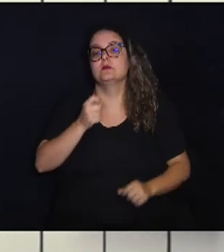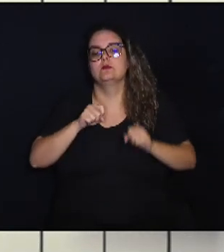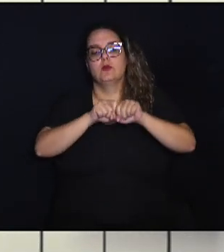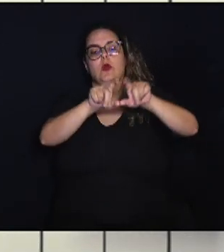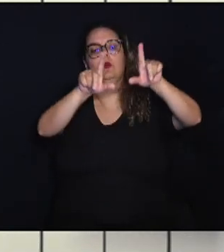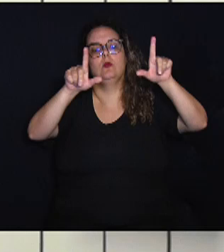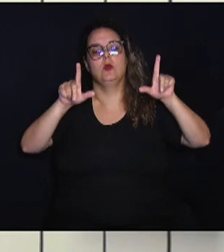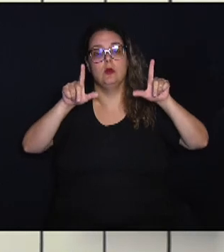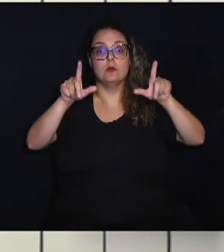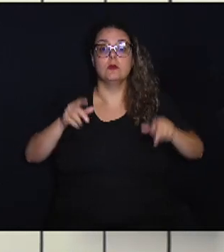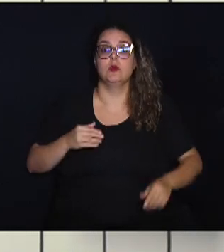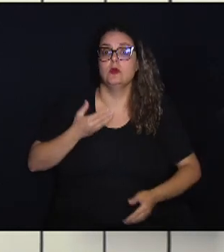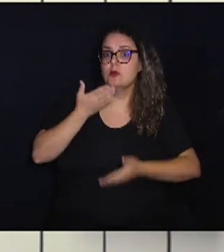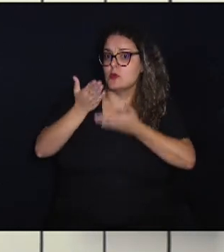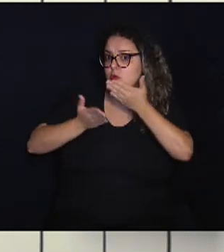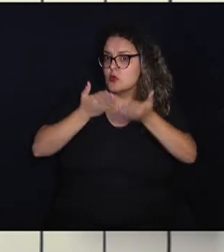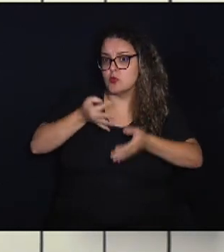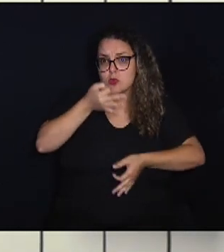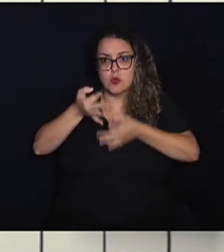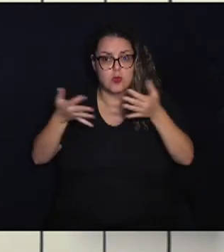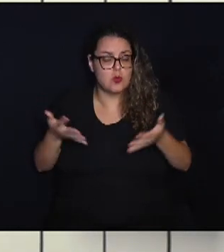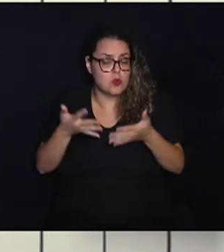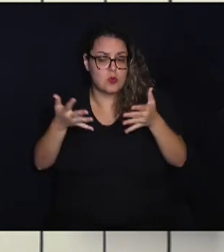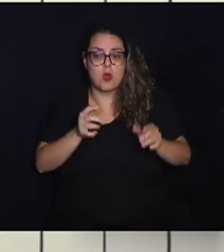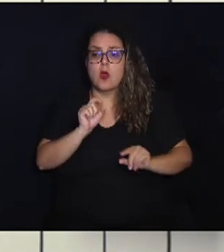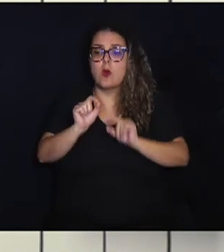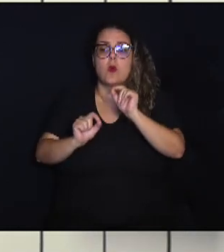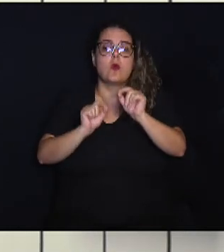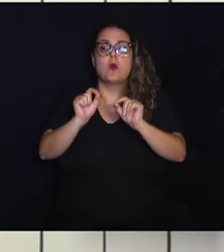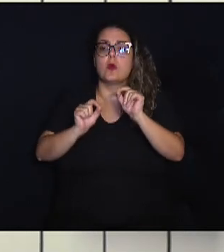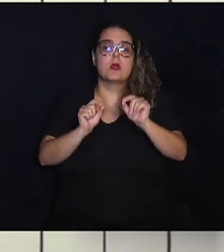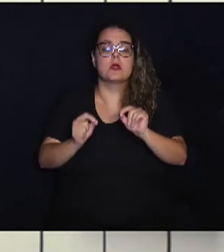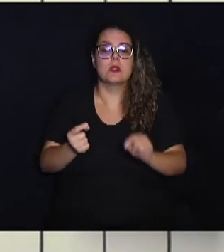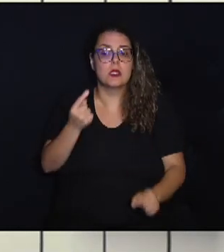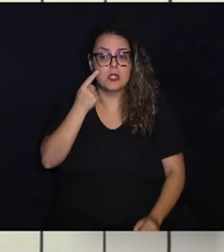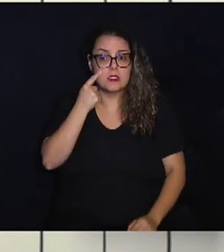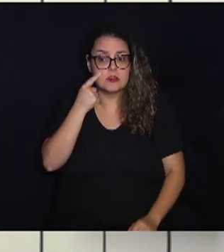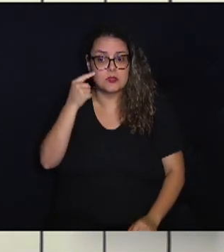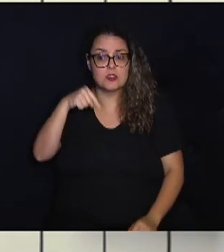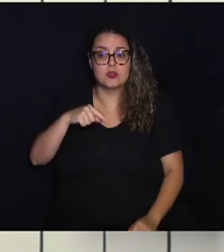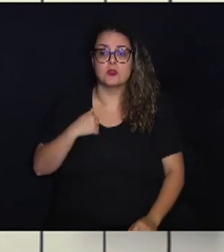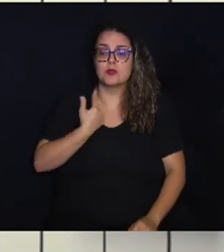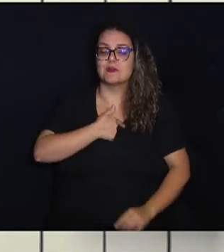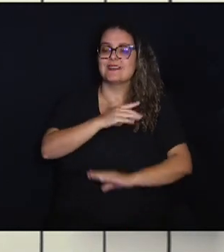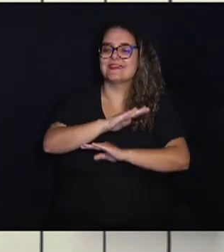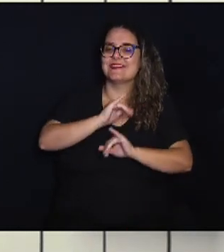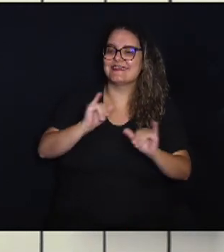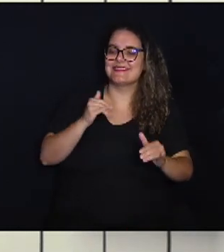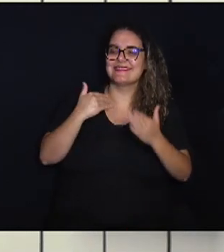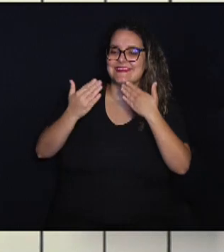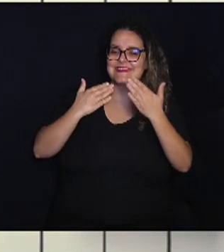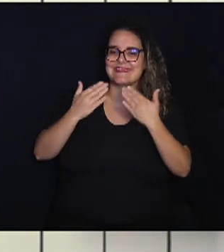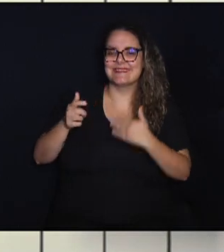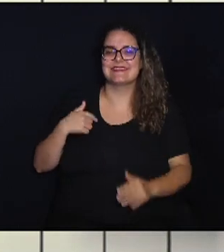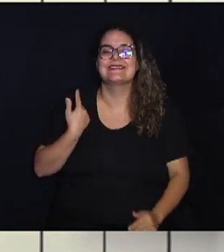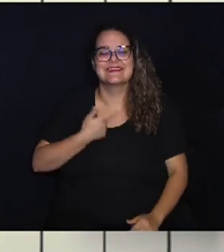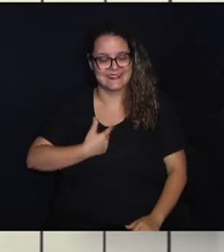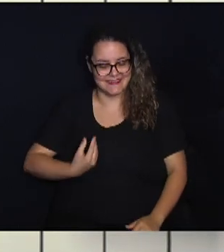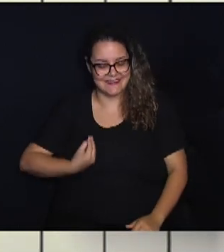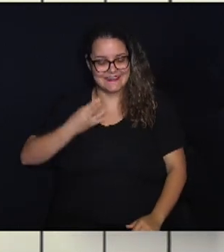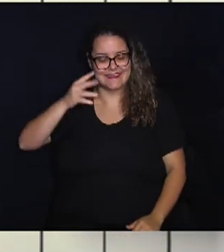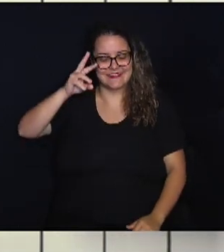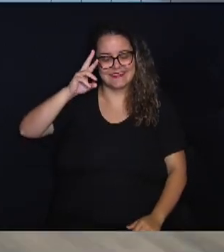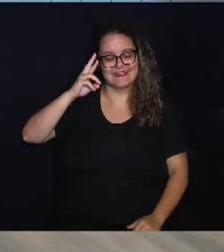aperta e pode enviar o seu elogio, uma crítica construtiva, ou o que você quer assistir aqui no nosso telejornal, que a gente conversa